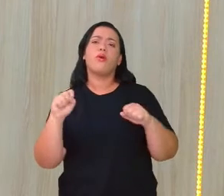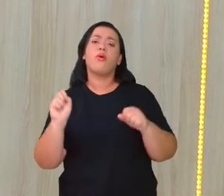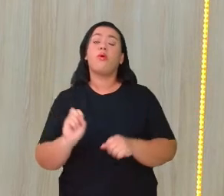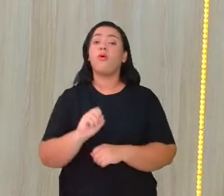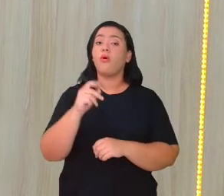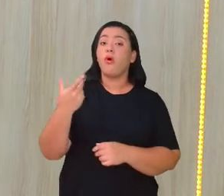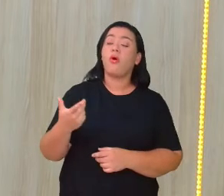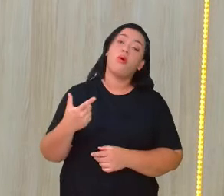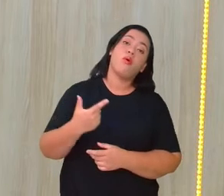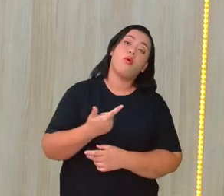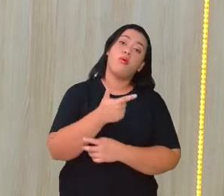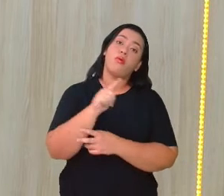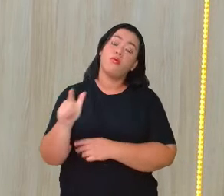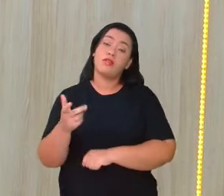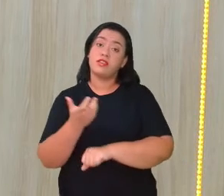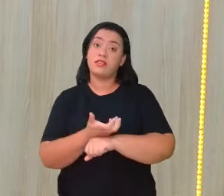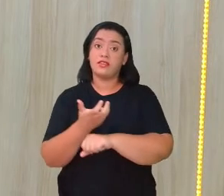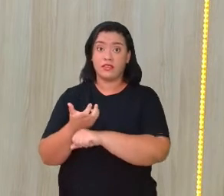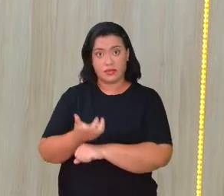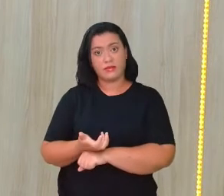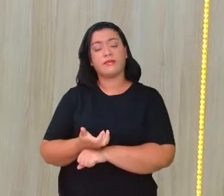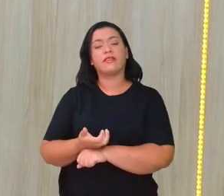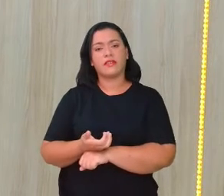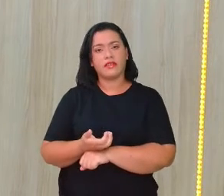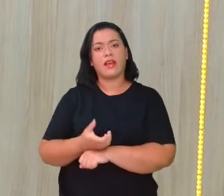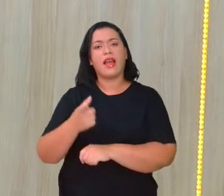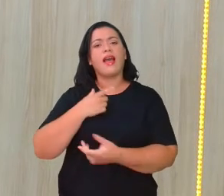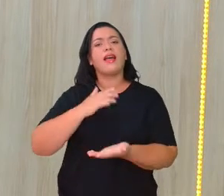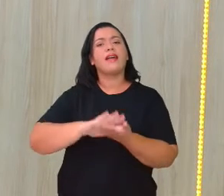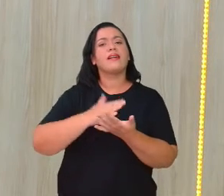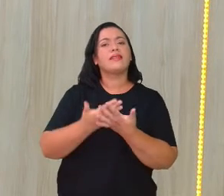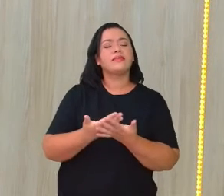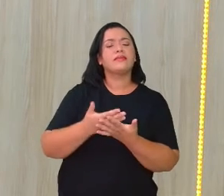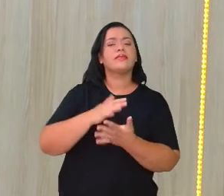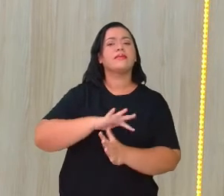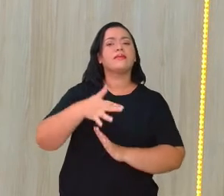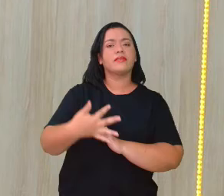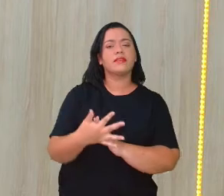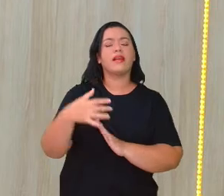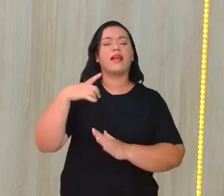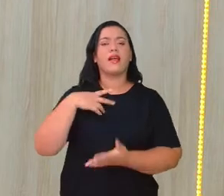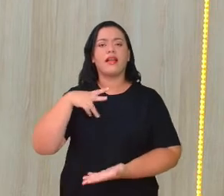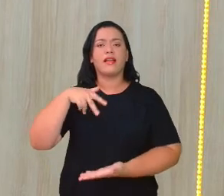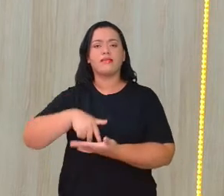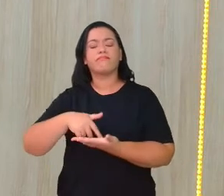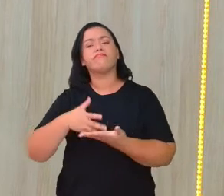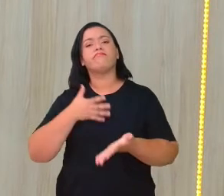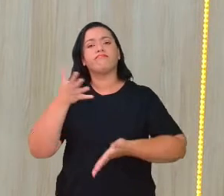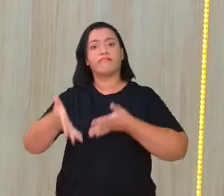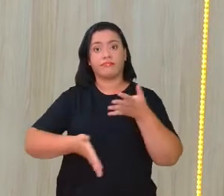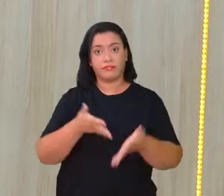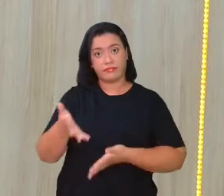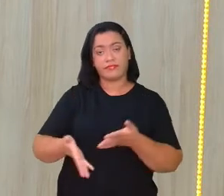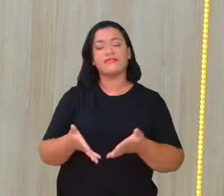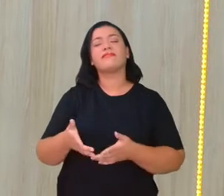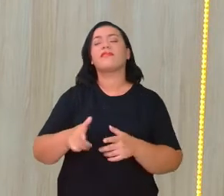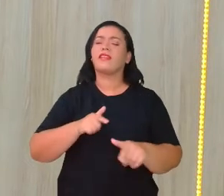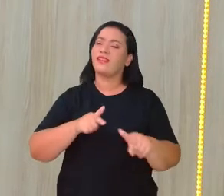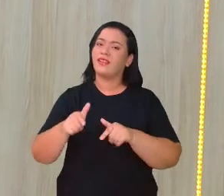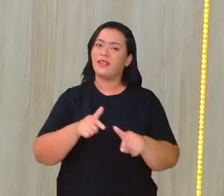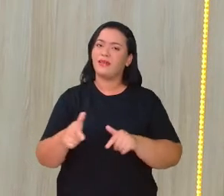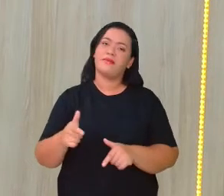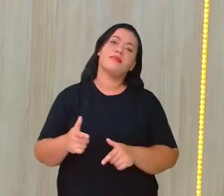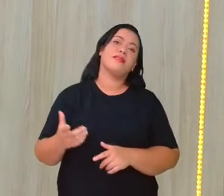em outros conteúdos, para todos e todas intérpretes que ficam aqui na nossa aula, fazendo esse trabalho maravilhoso